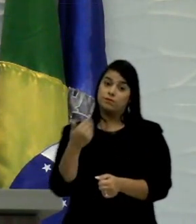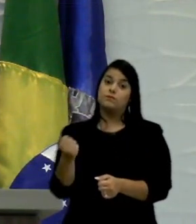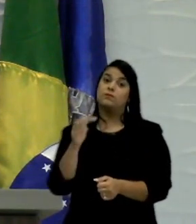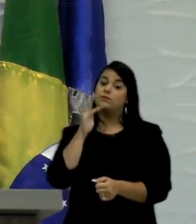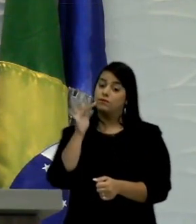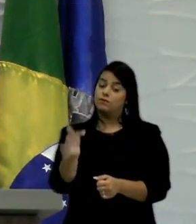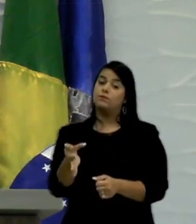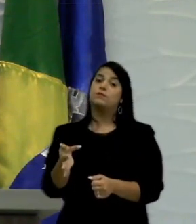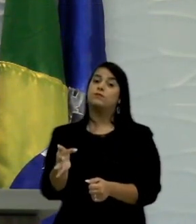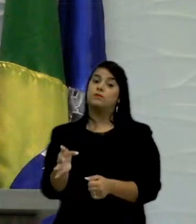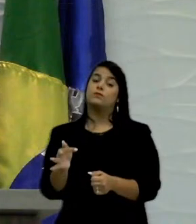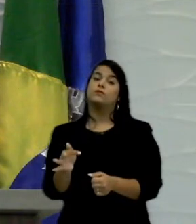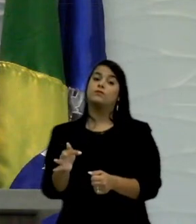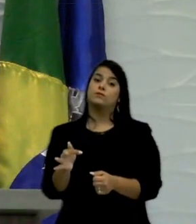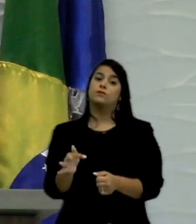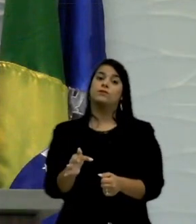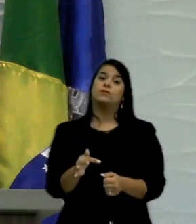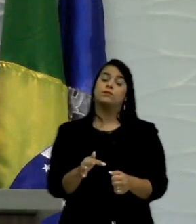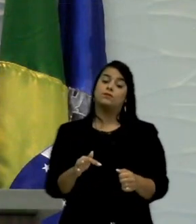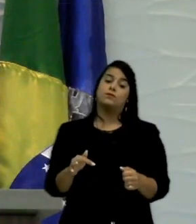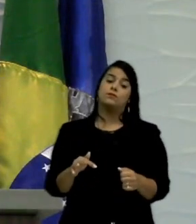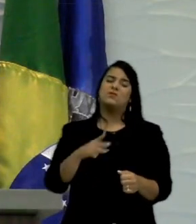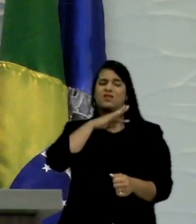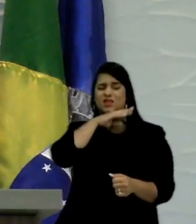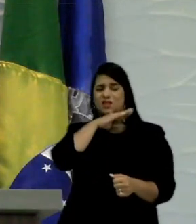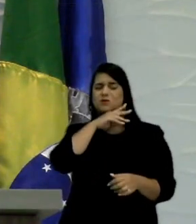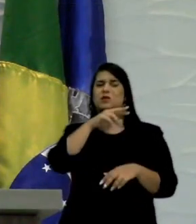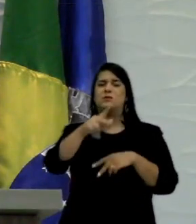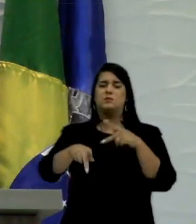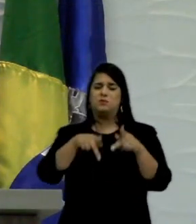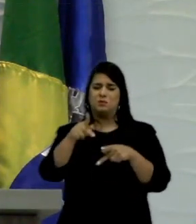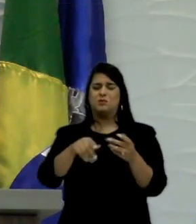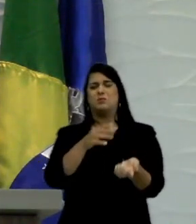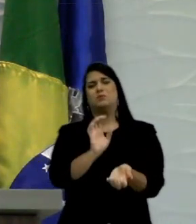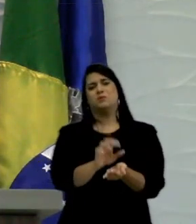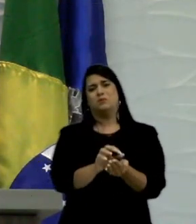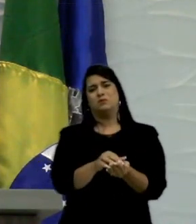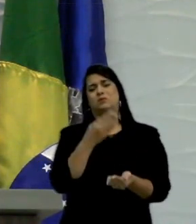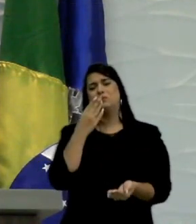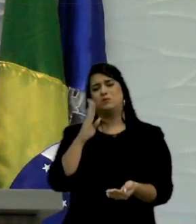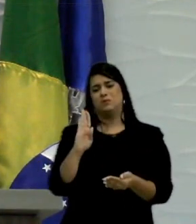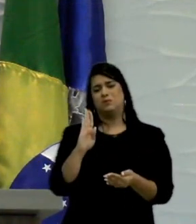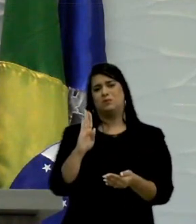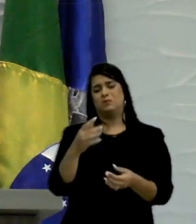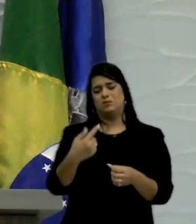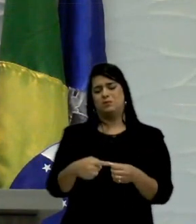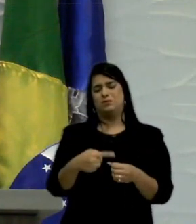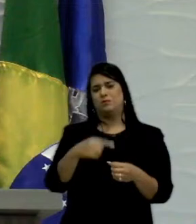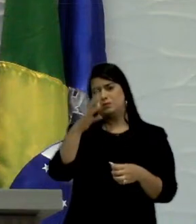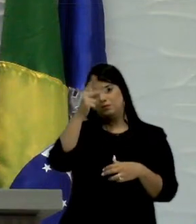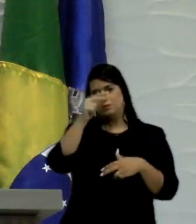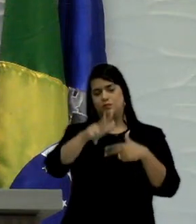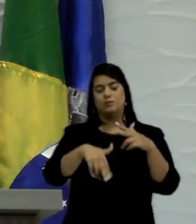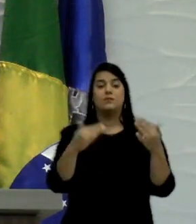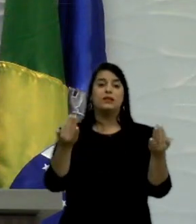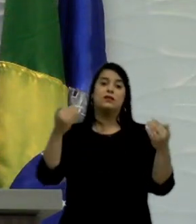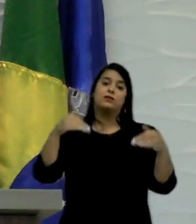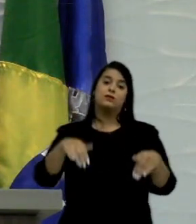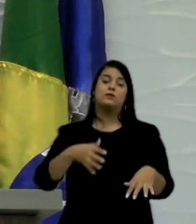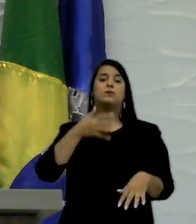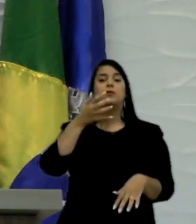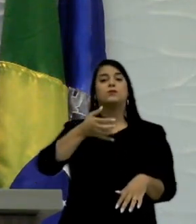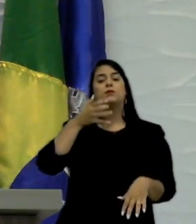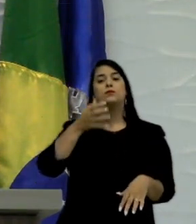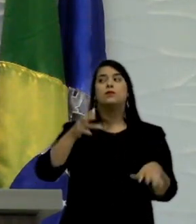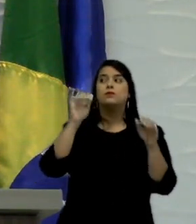porque se não melhorar, é ruim para toda a população de Pernambuco, principalmente para a nossa população de São Bento do Una. Finalizar aqui minha fala